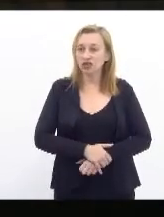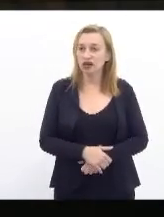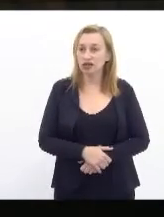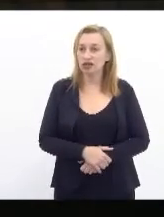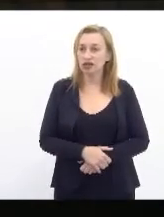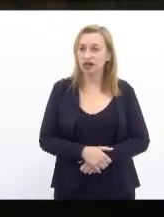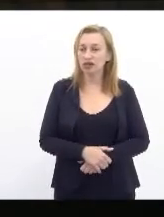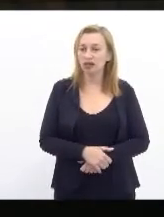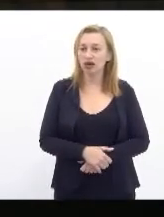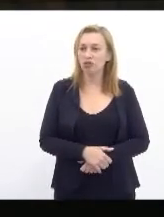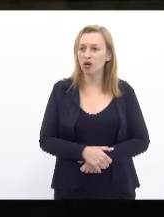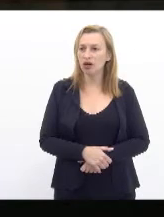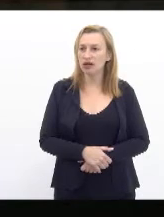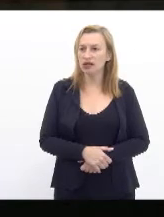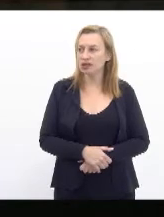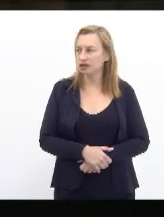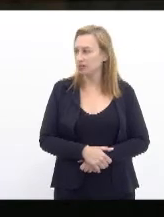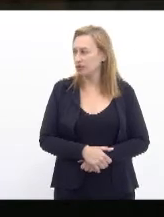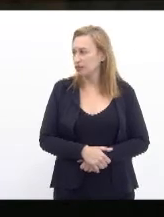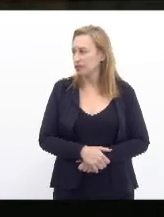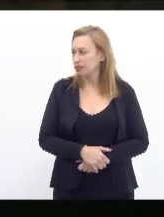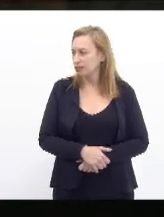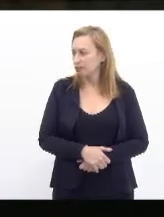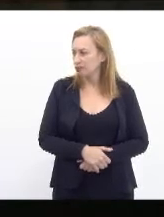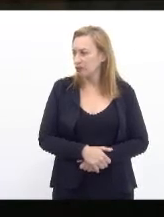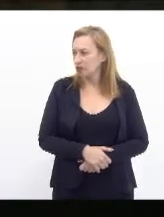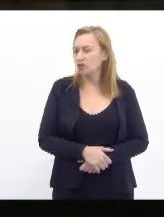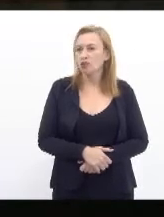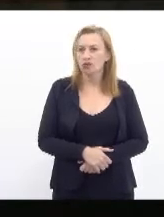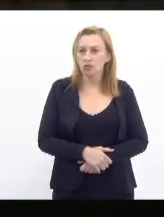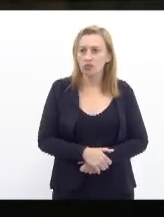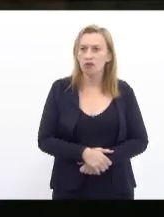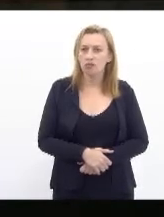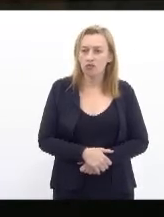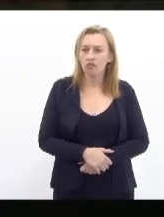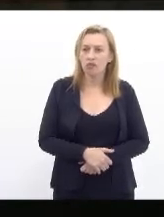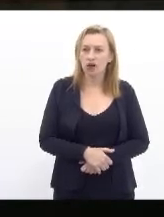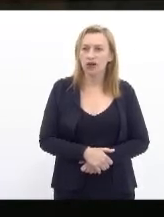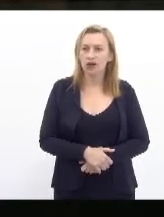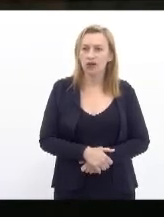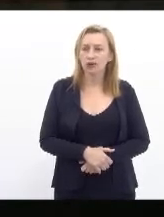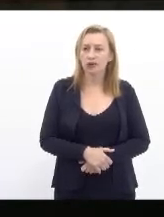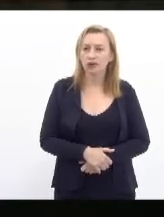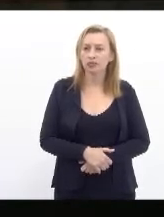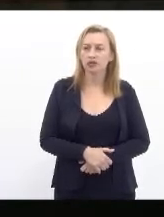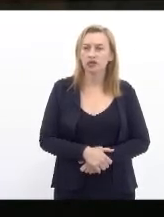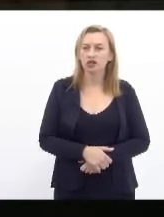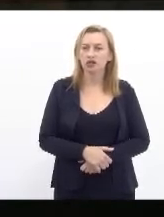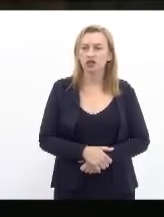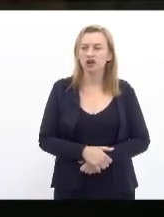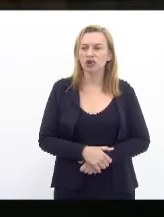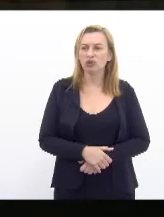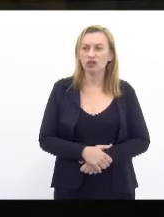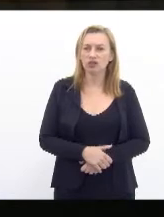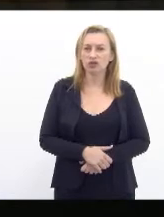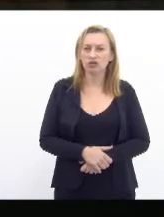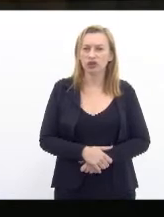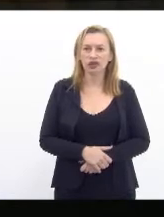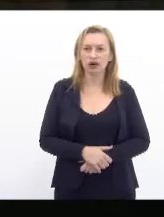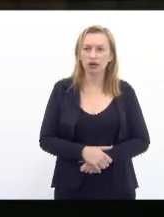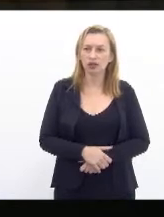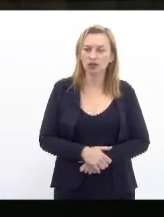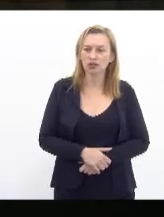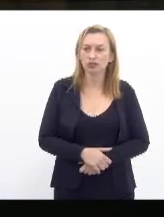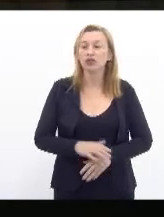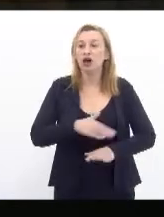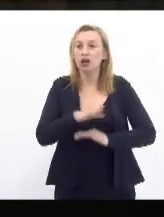assiste. Hoje eu subo essa tribuna agradecendo ao presidente e a todos